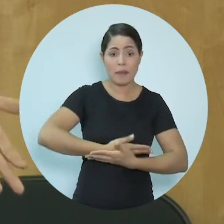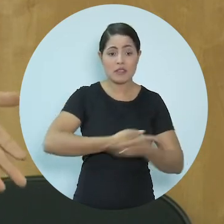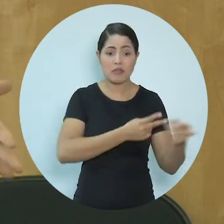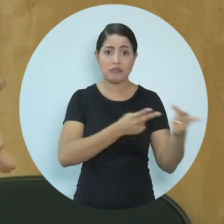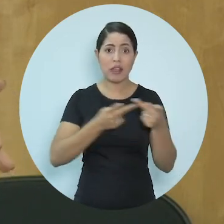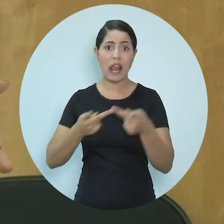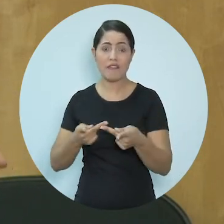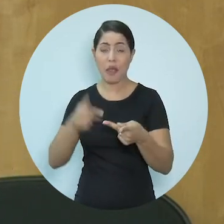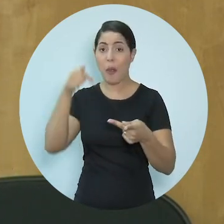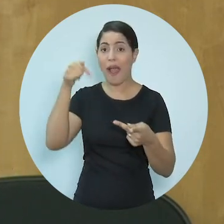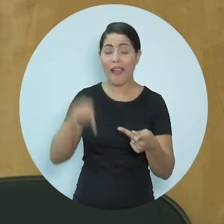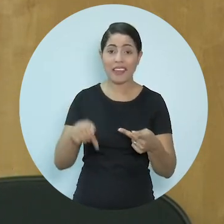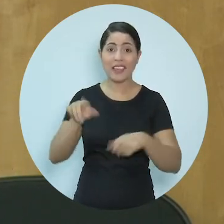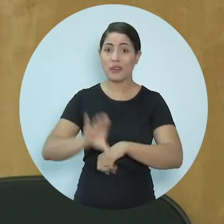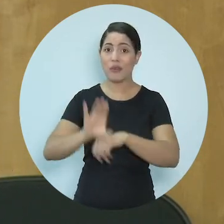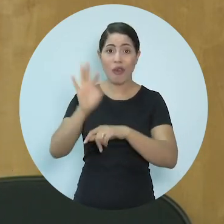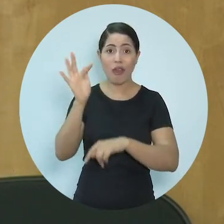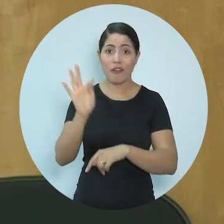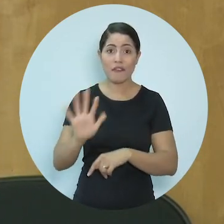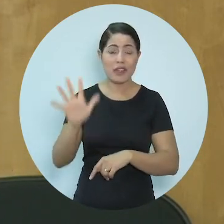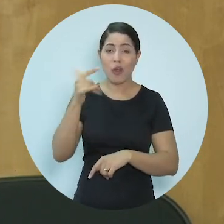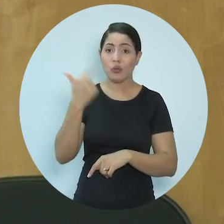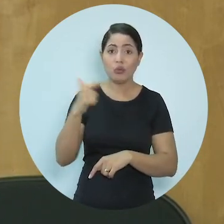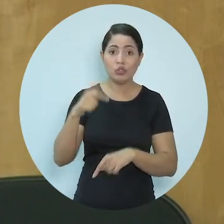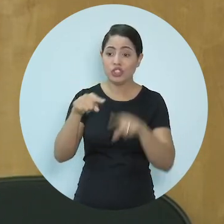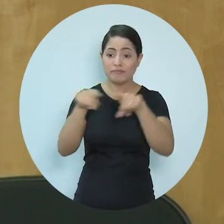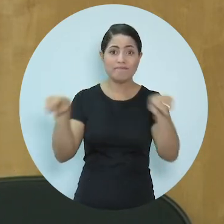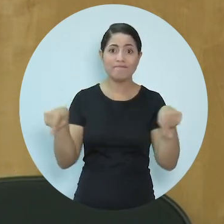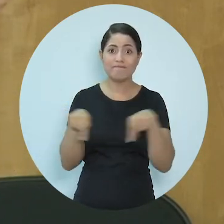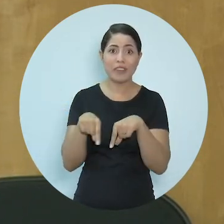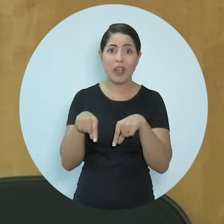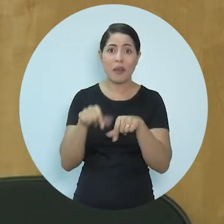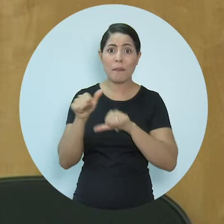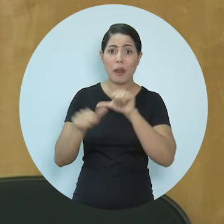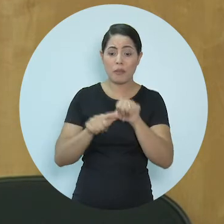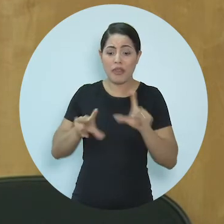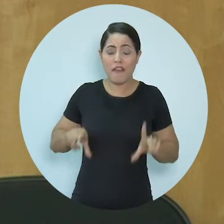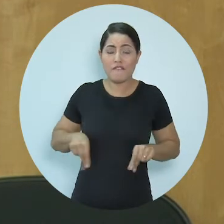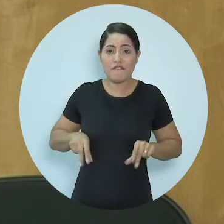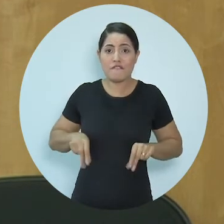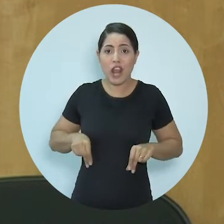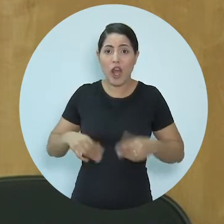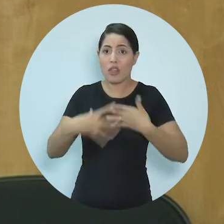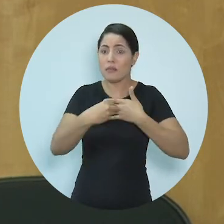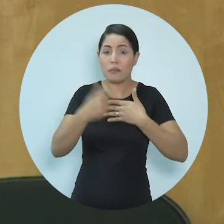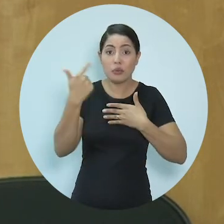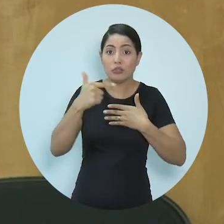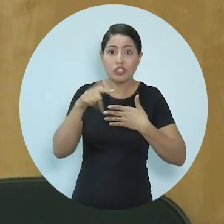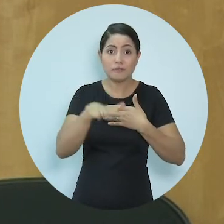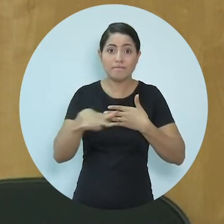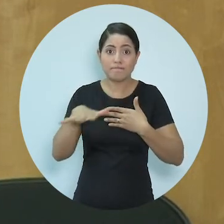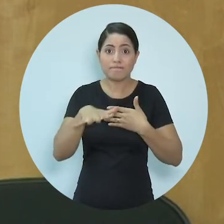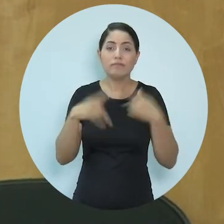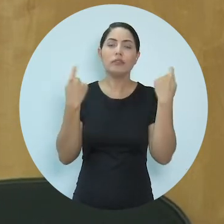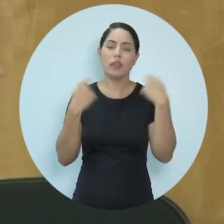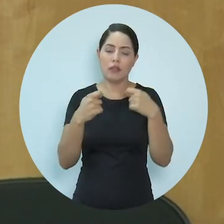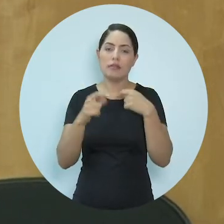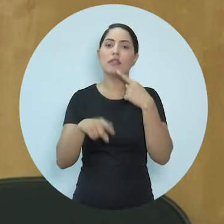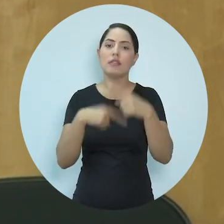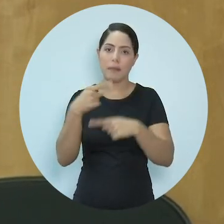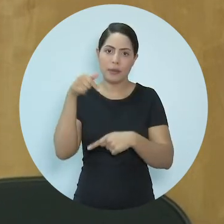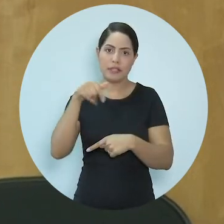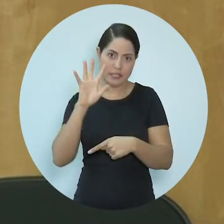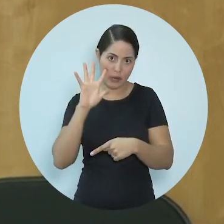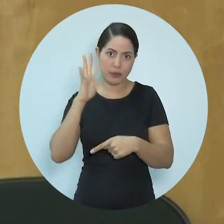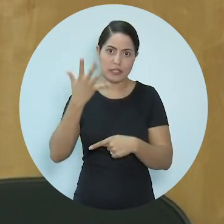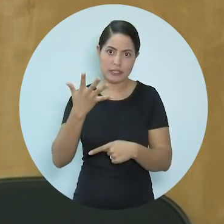no Conselho Federal para que ela sequer trocasse a fralda, amamentasse. E, a partir daí, a gente manteve